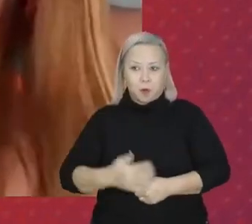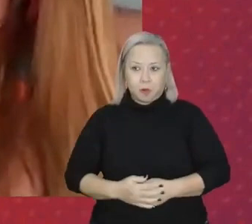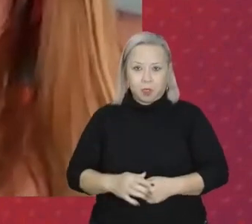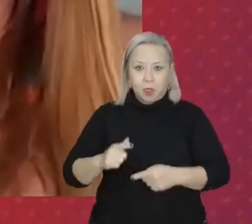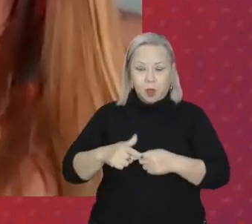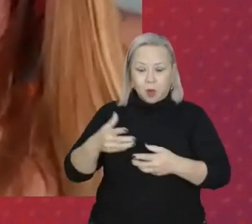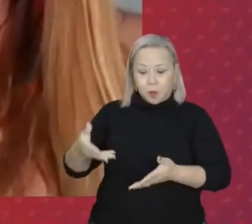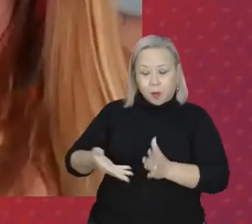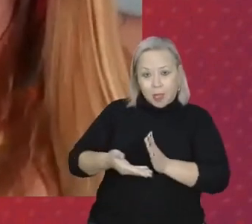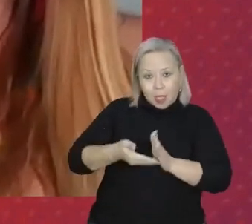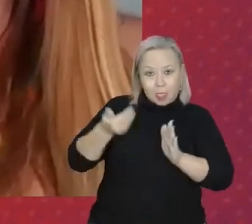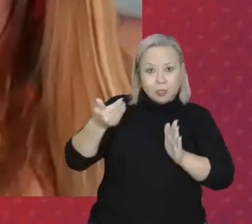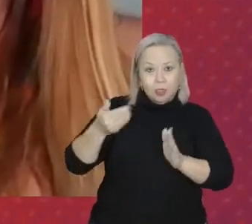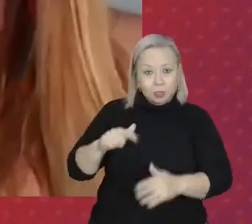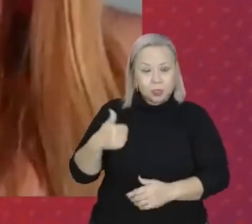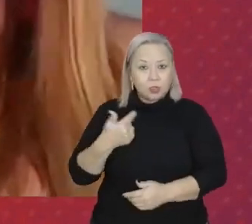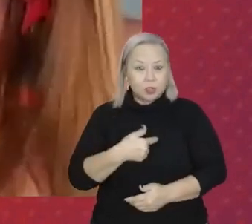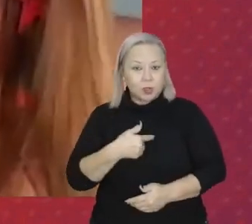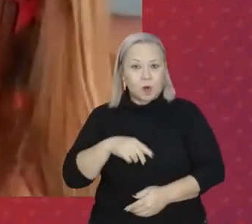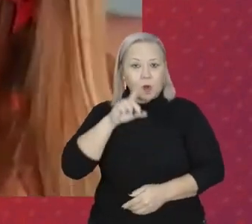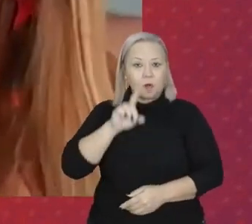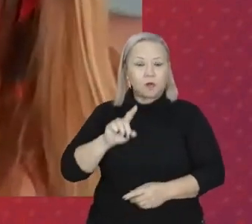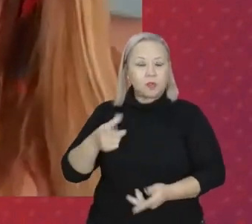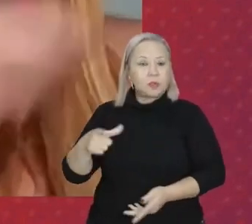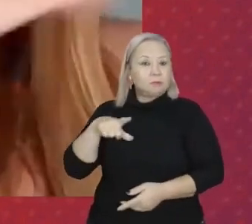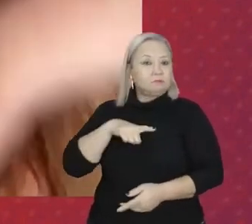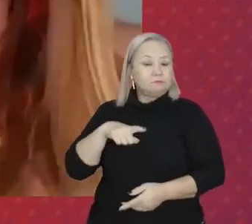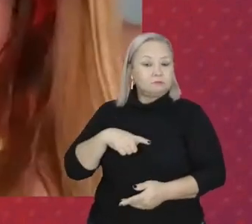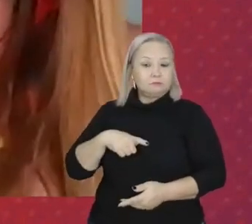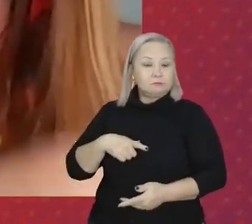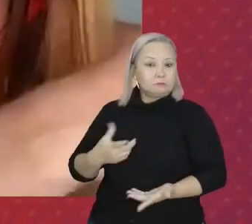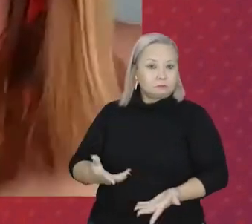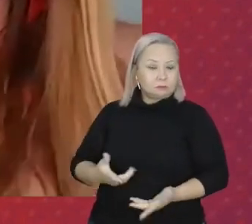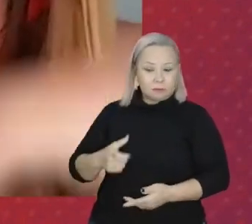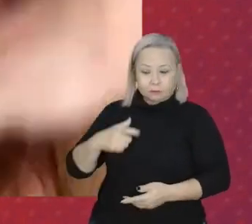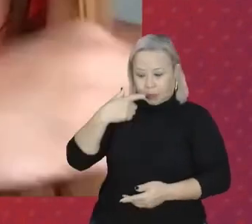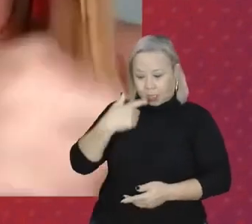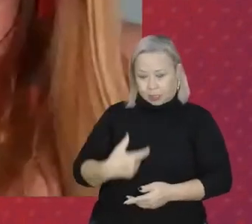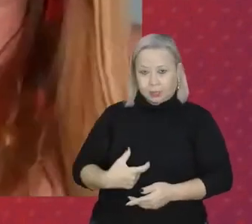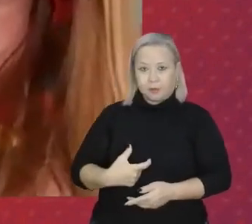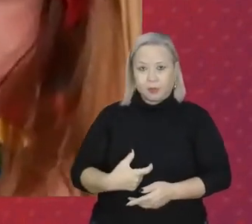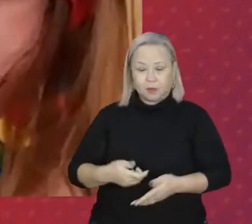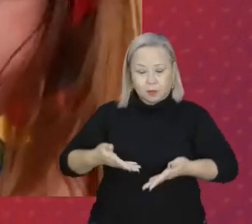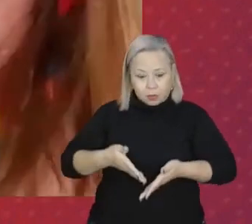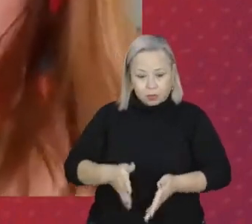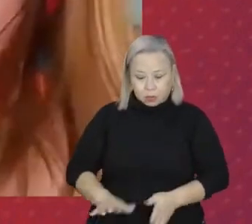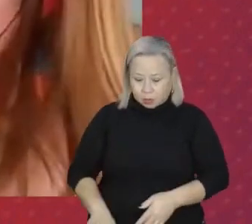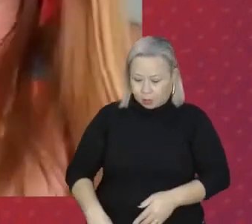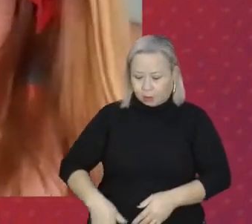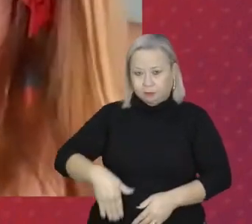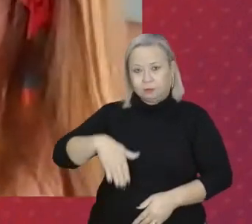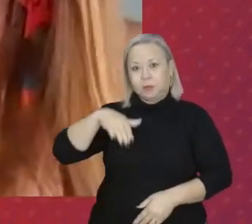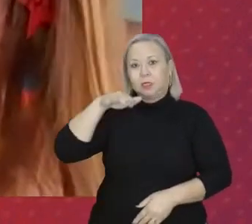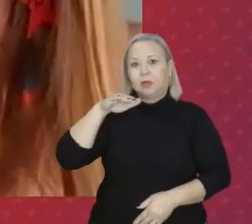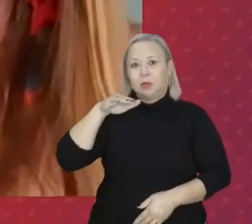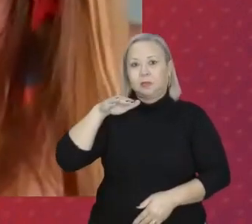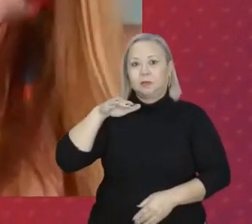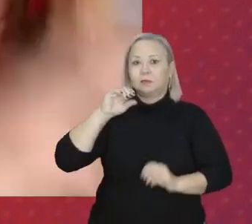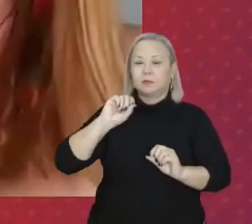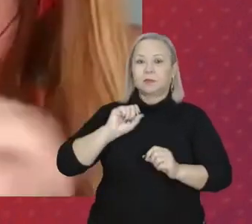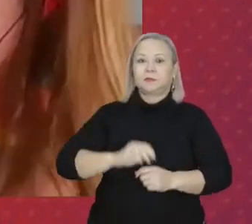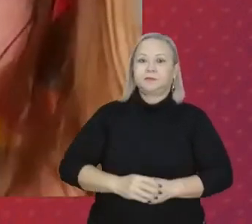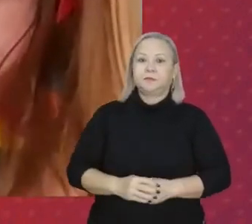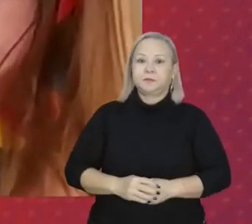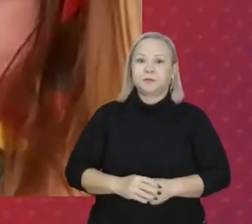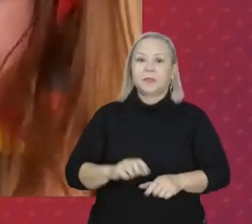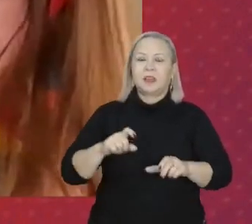da gente o direito a existir. Então, a gente nasce, cresce, até nós temos a nossa